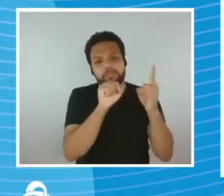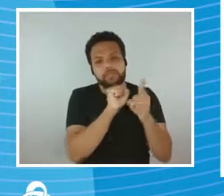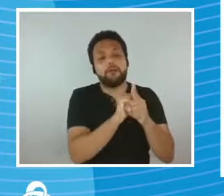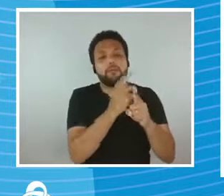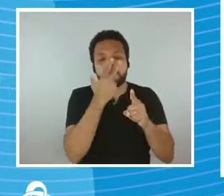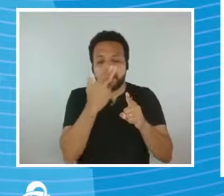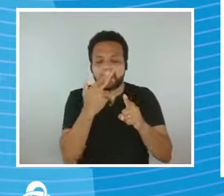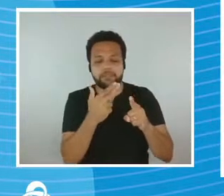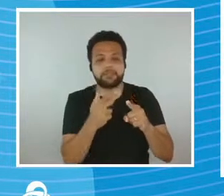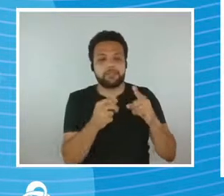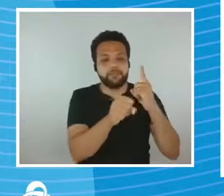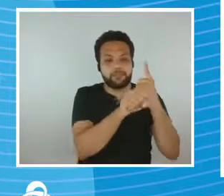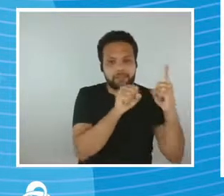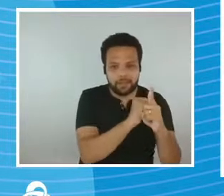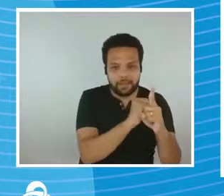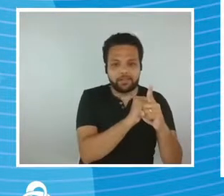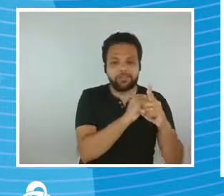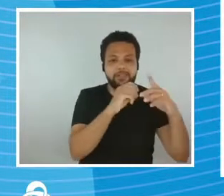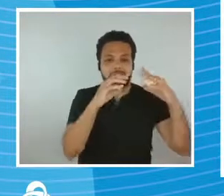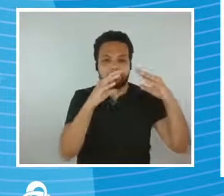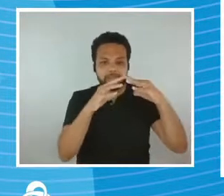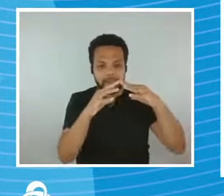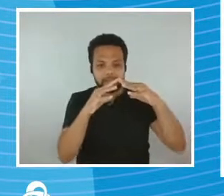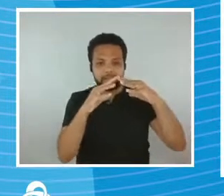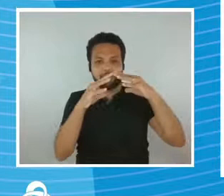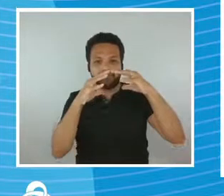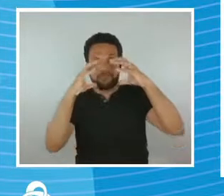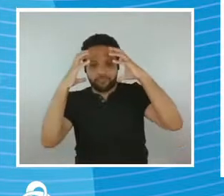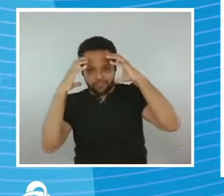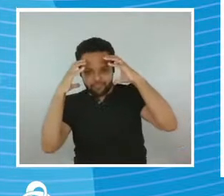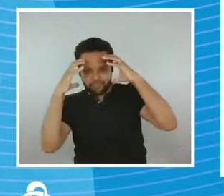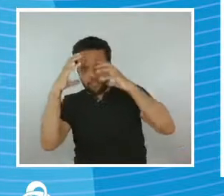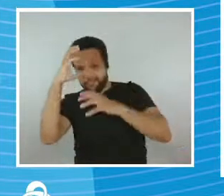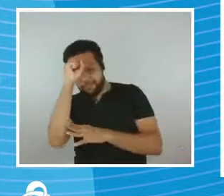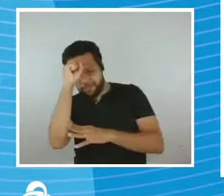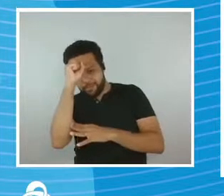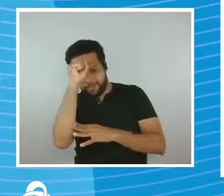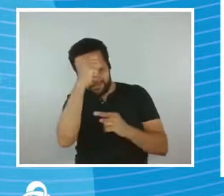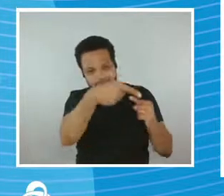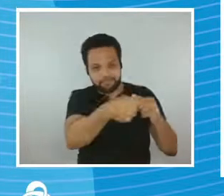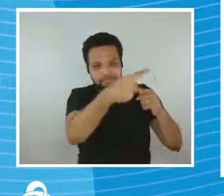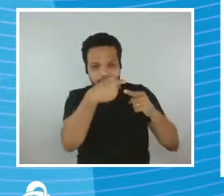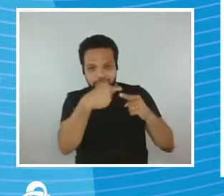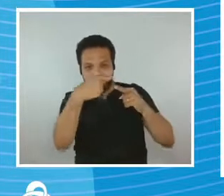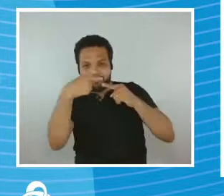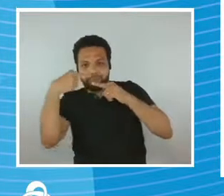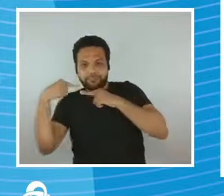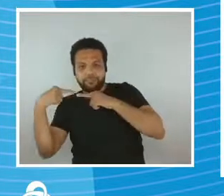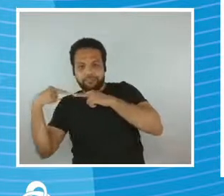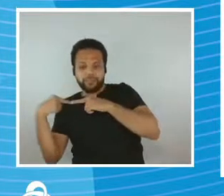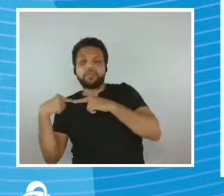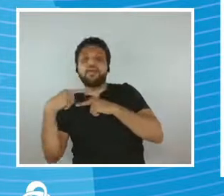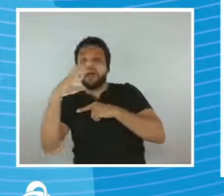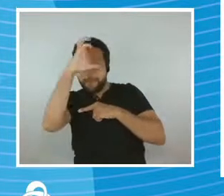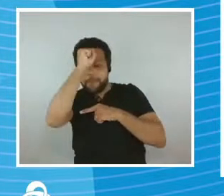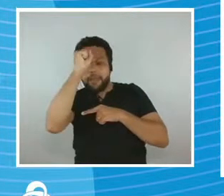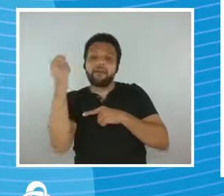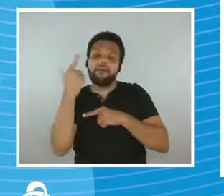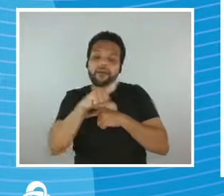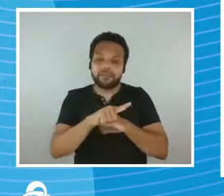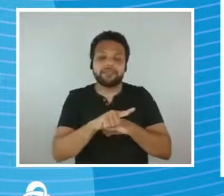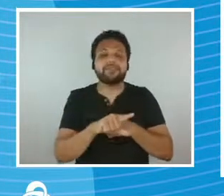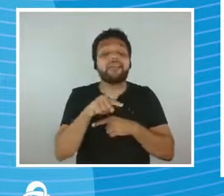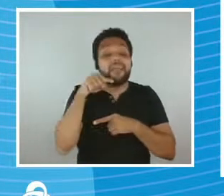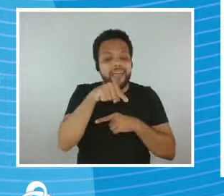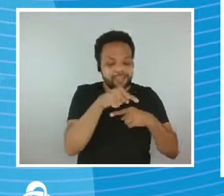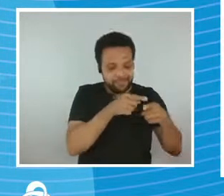o ciclo da aprendizagem como visto por um neurocientista. Obviamente, esta criança aqui